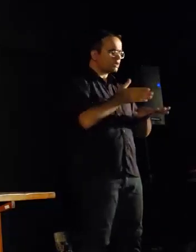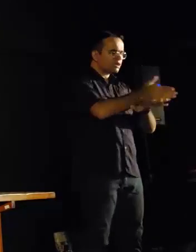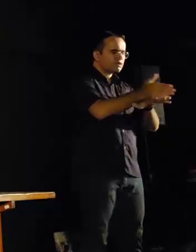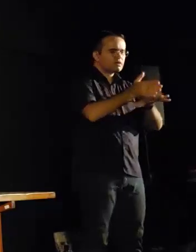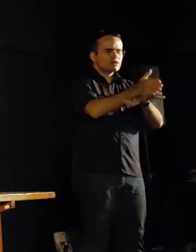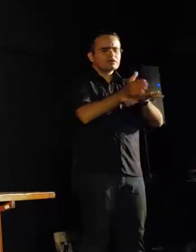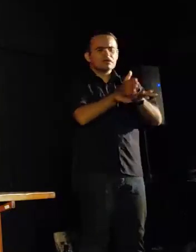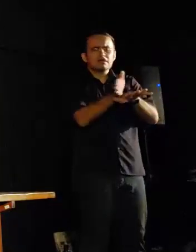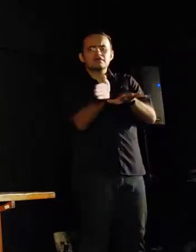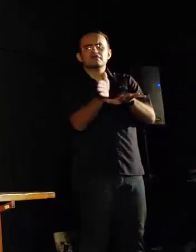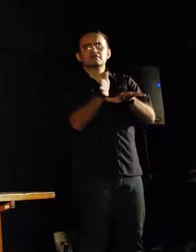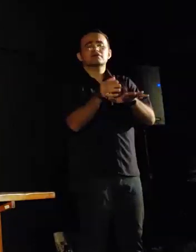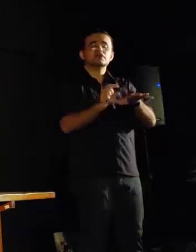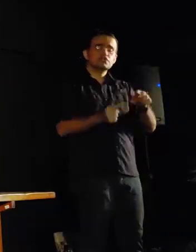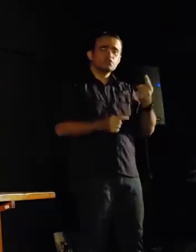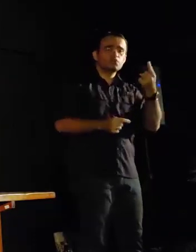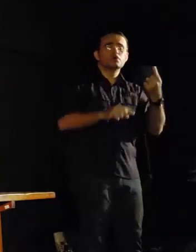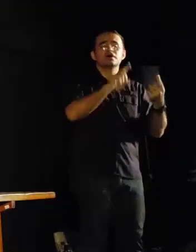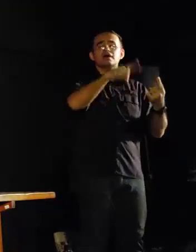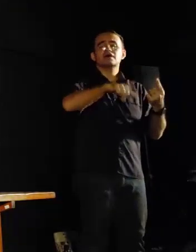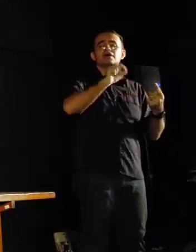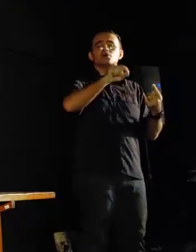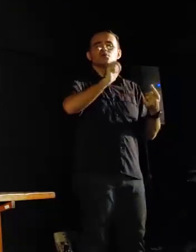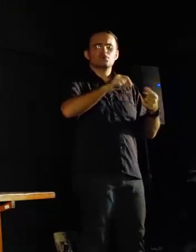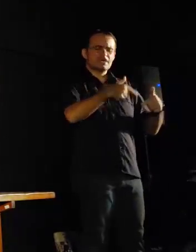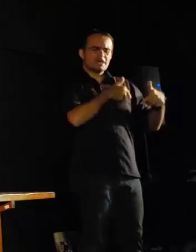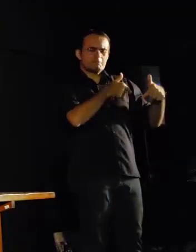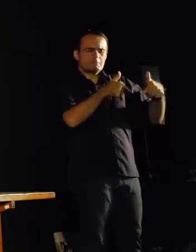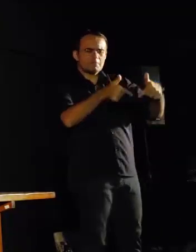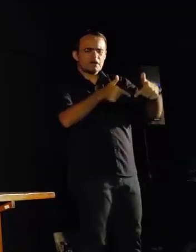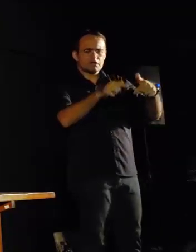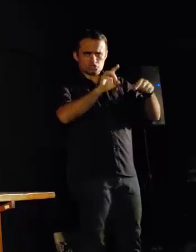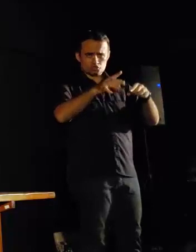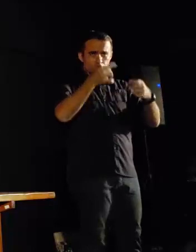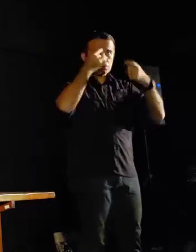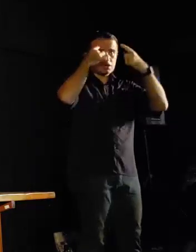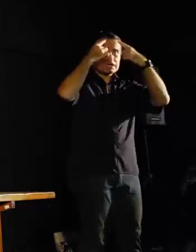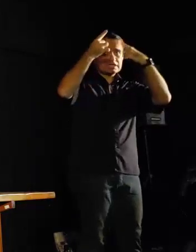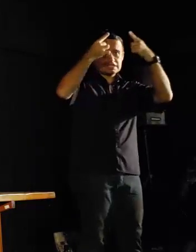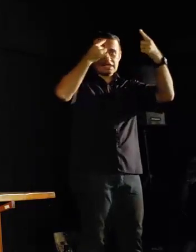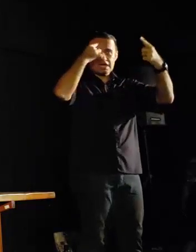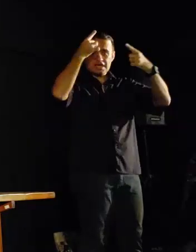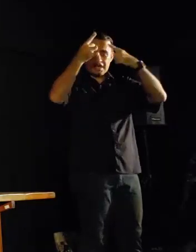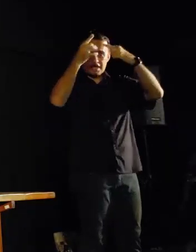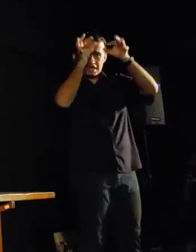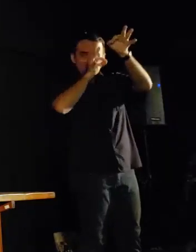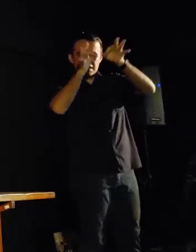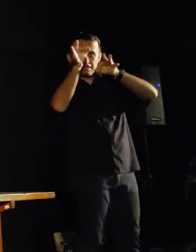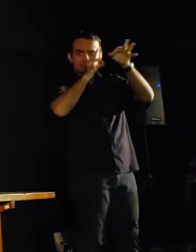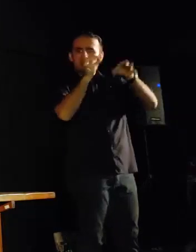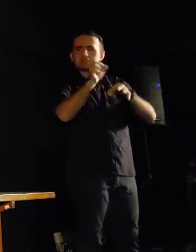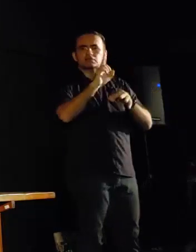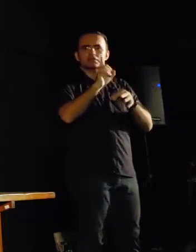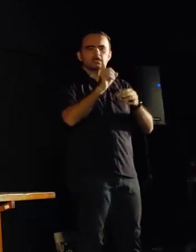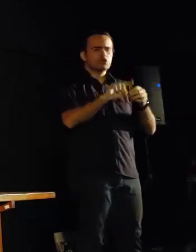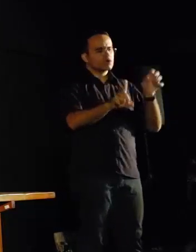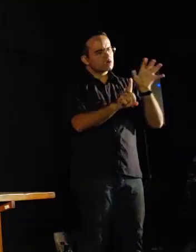essa batalha que não é uma batalha pelas ideias, simplesmente, mas é uma batalha pelas formas de